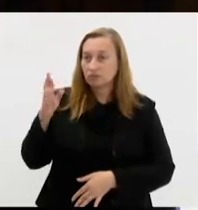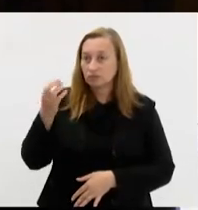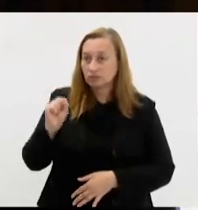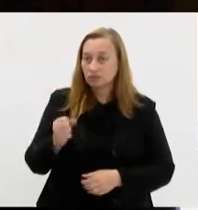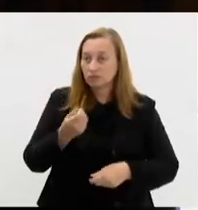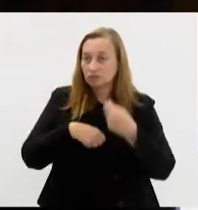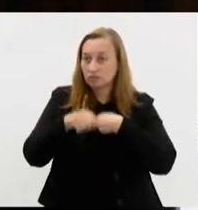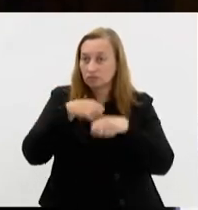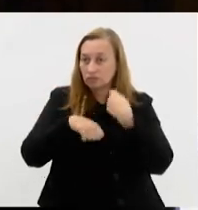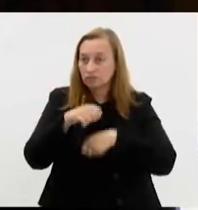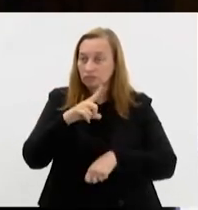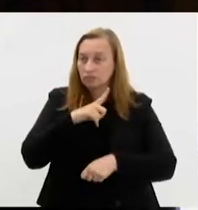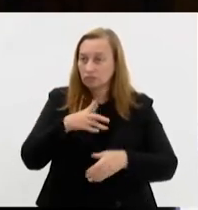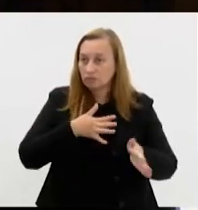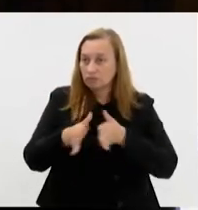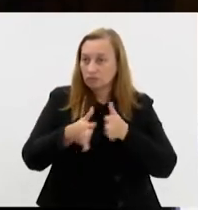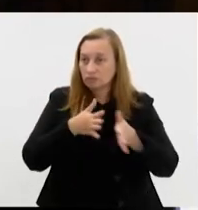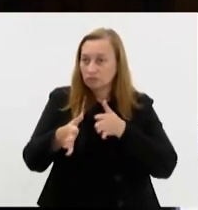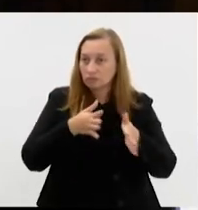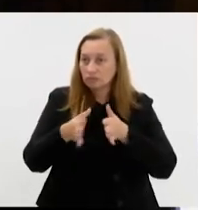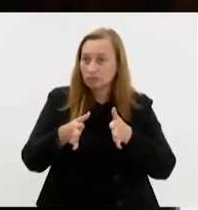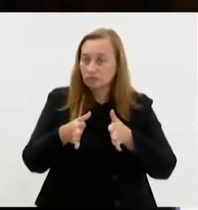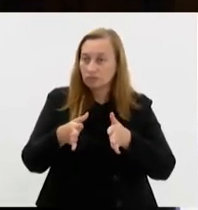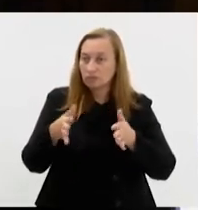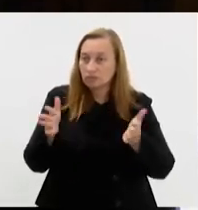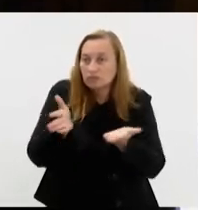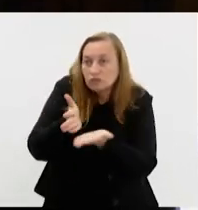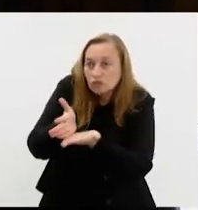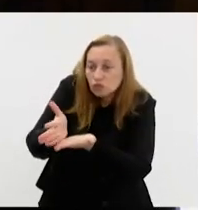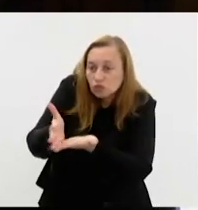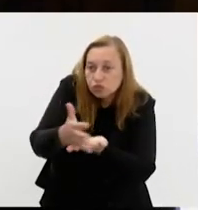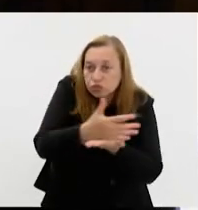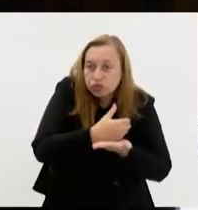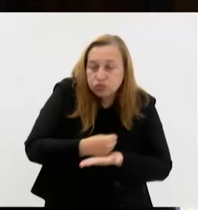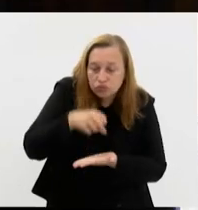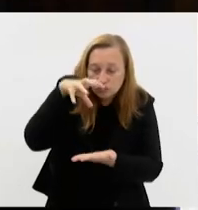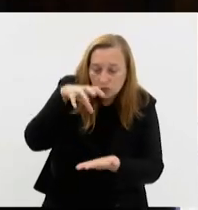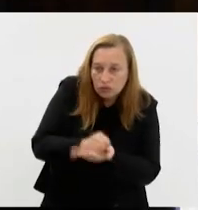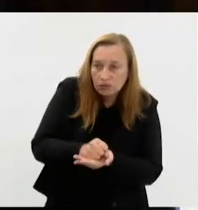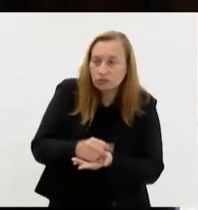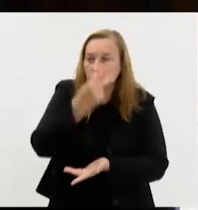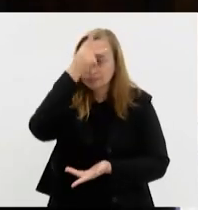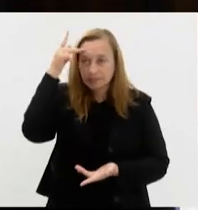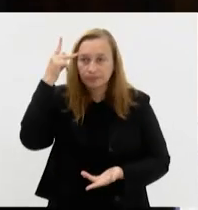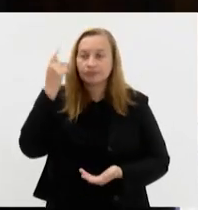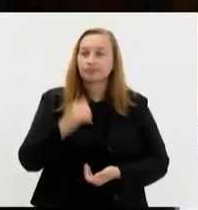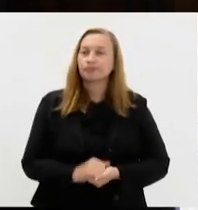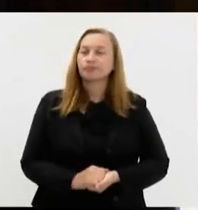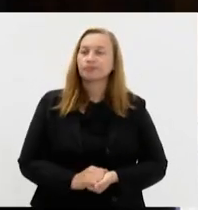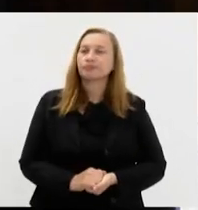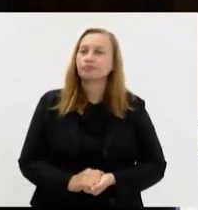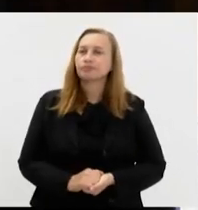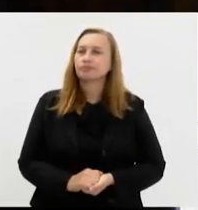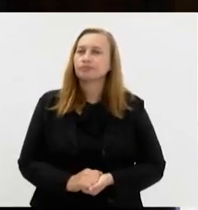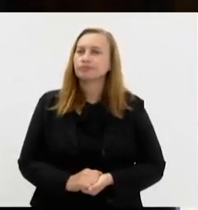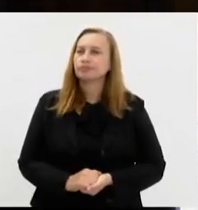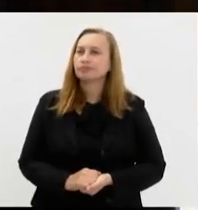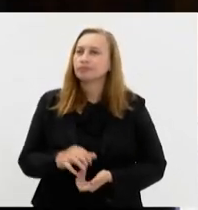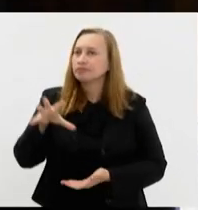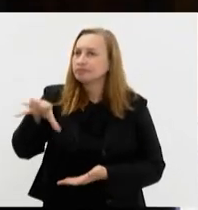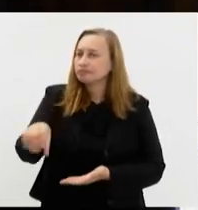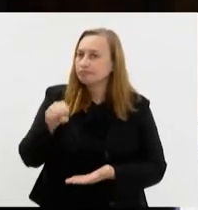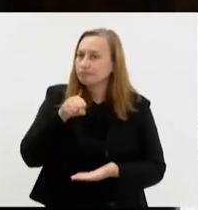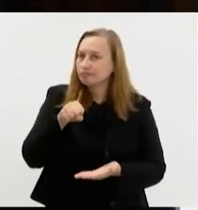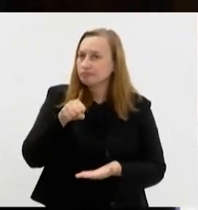ela tinha acesso por exemplo Dr Robson um banco de dados cadastro de pessoas pegou esse cadastro